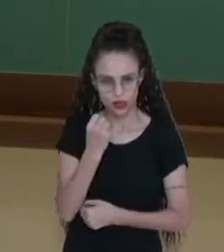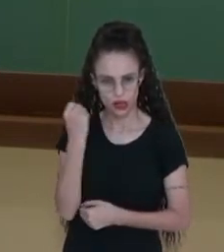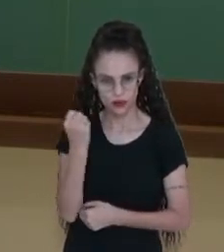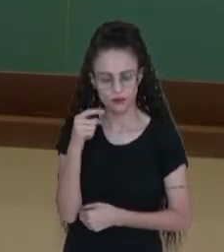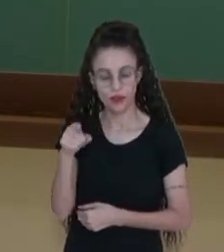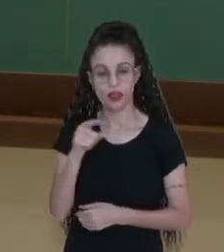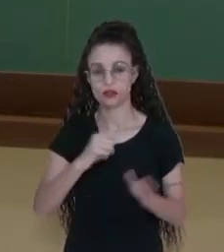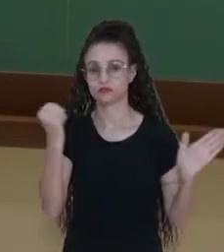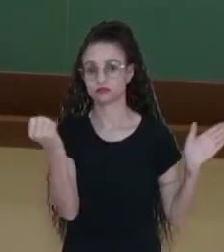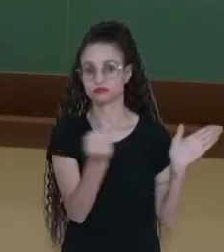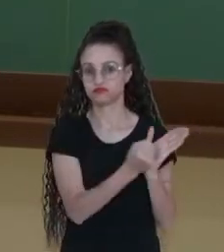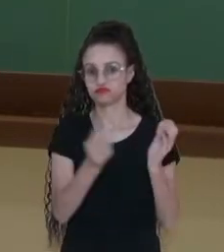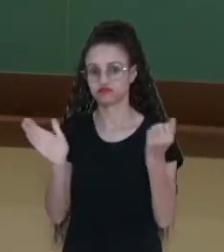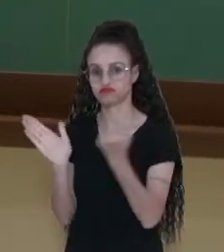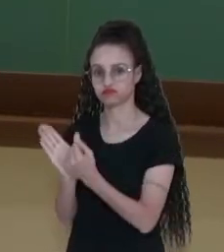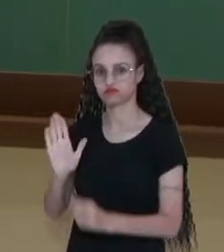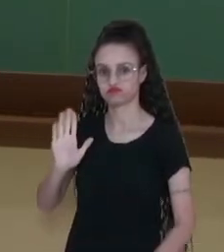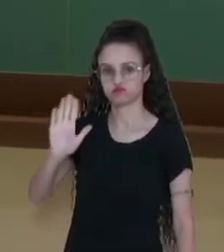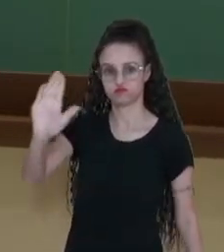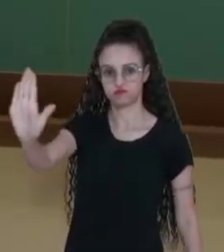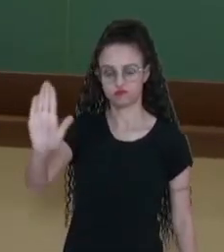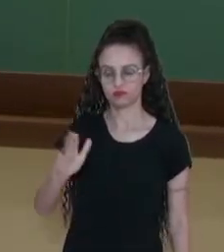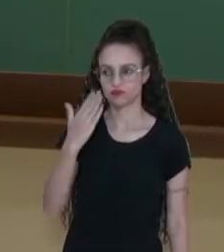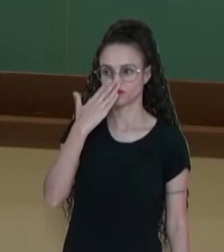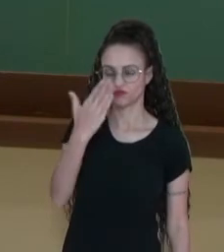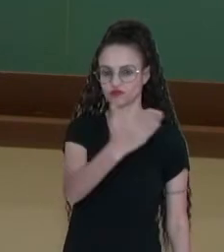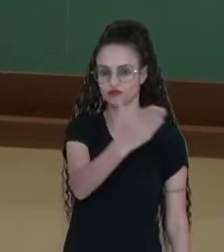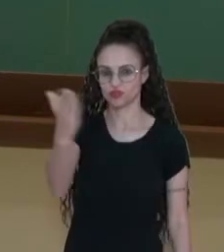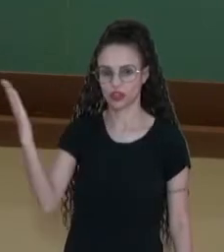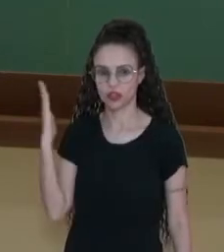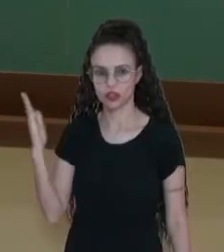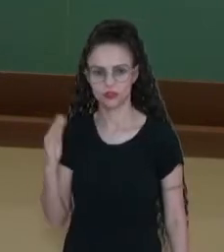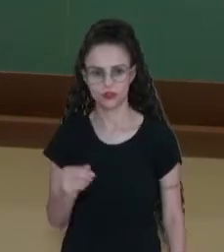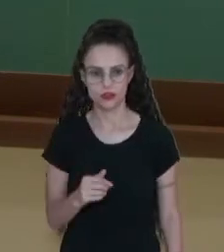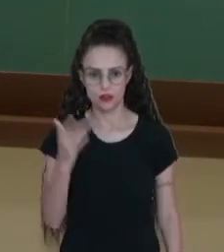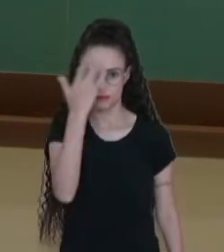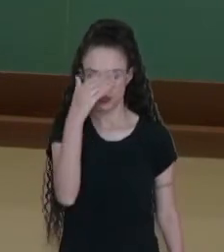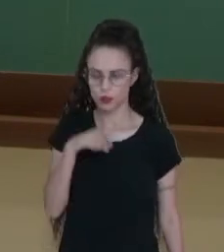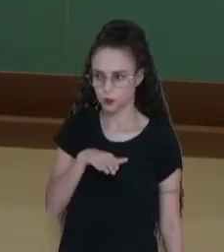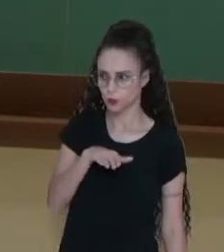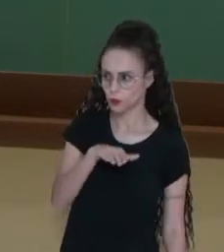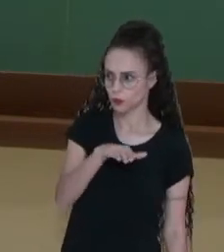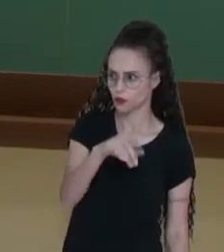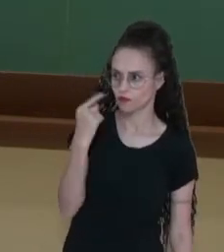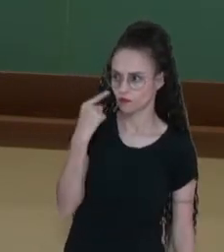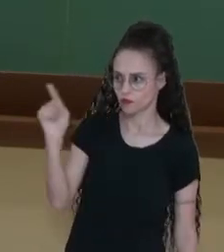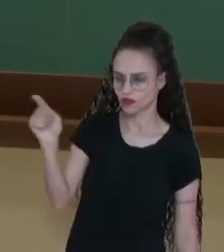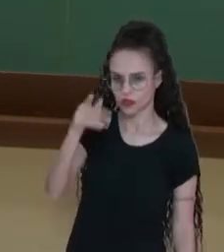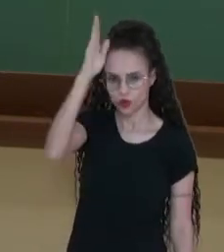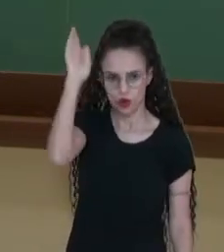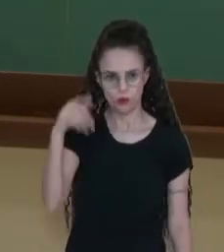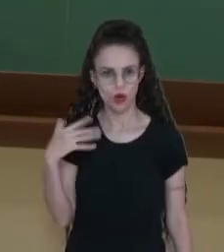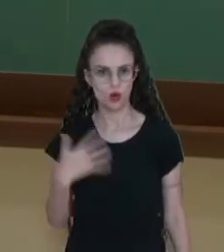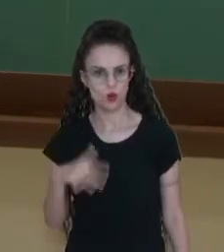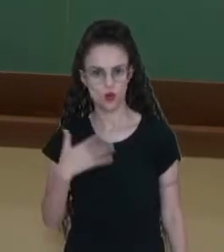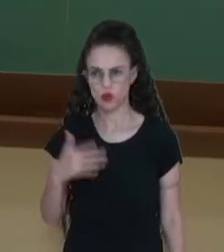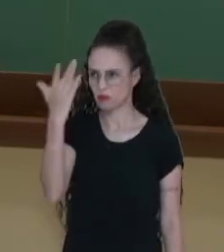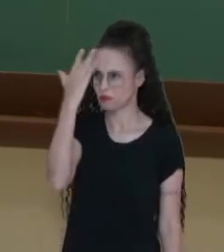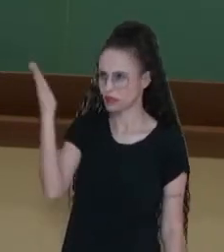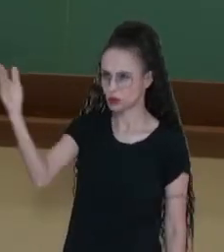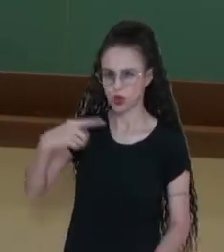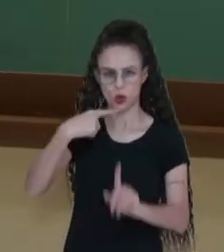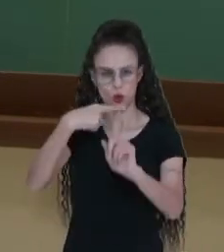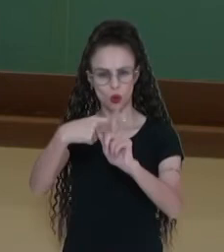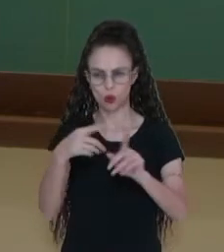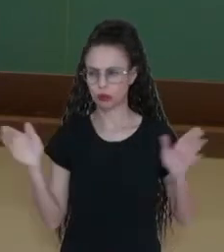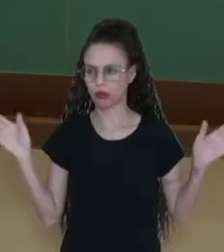eram crucificados e eram deixados em volta dessas estradas. Então, quando você estava chegando em Roma, você via corpos apodrecidos em cruzes,